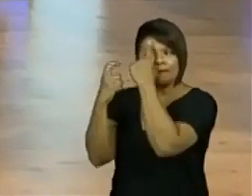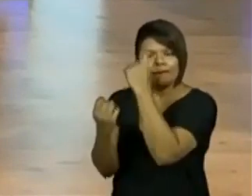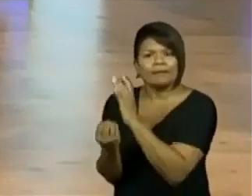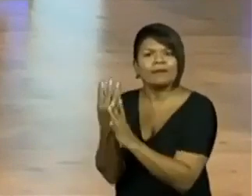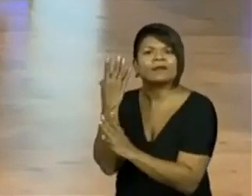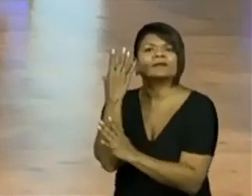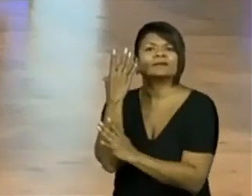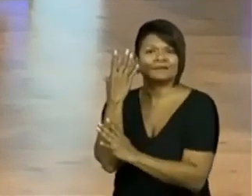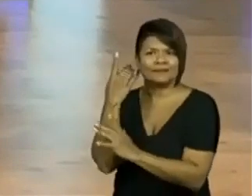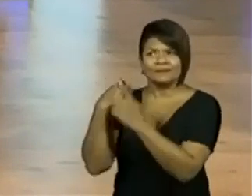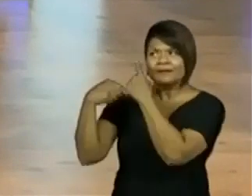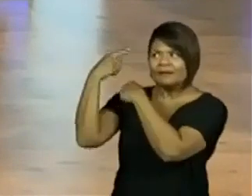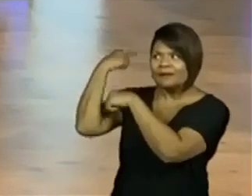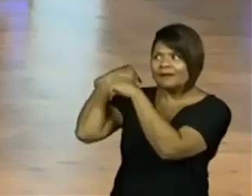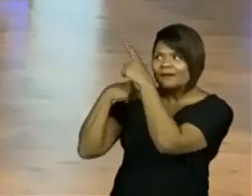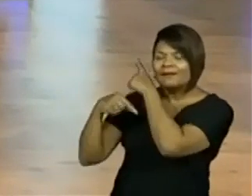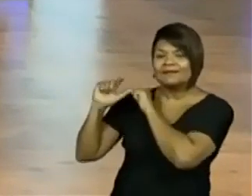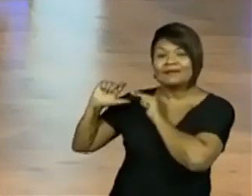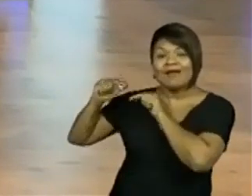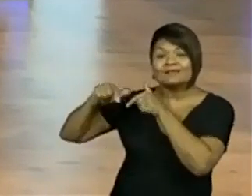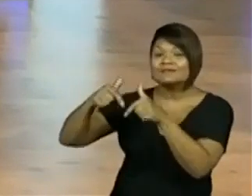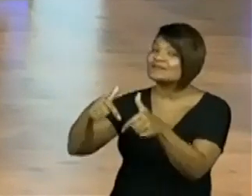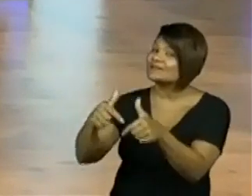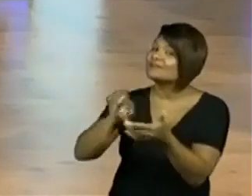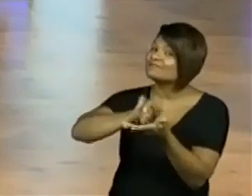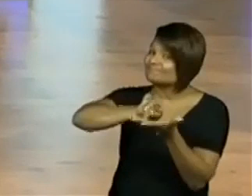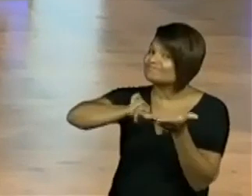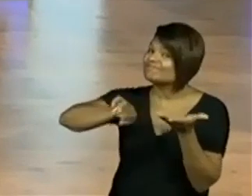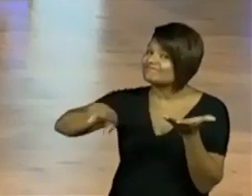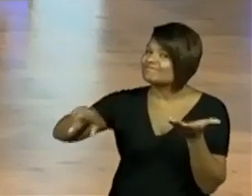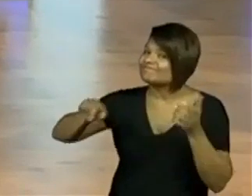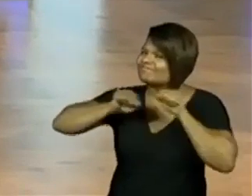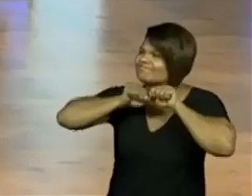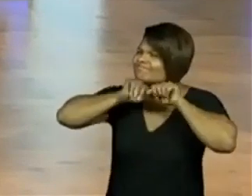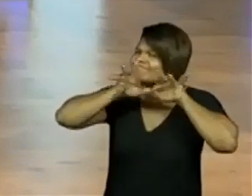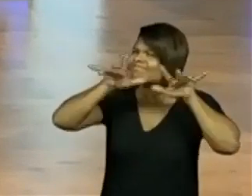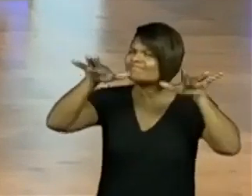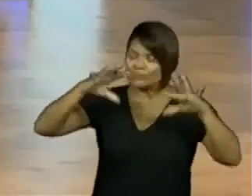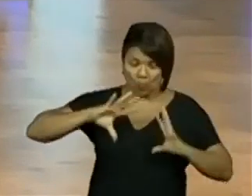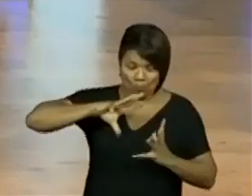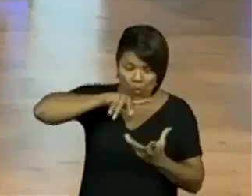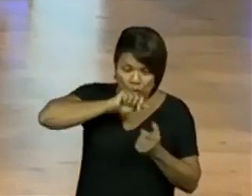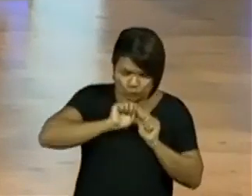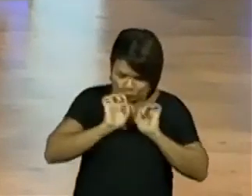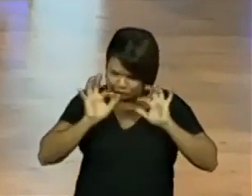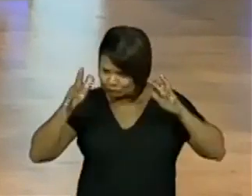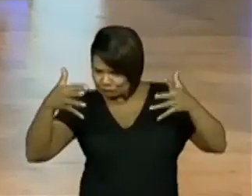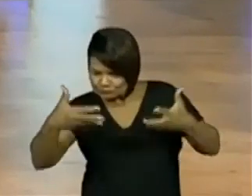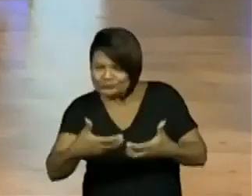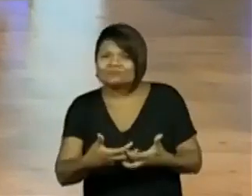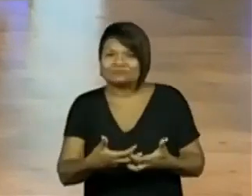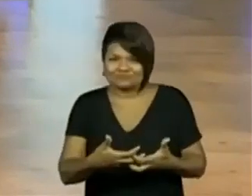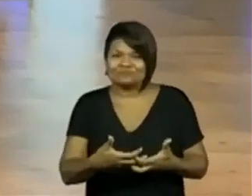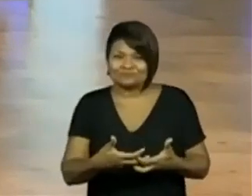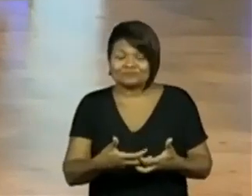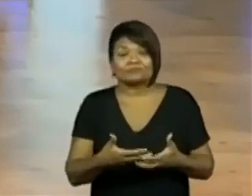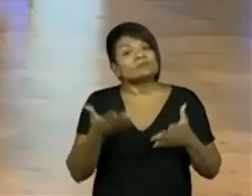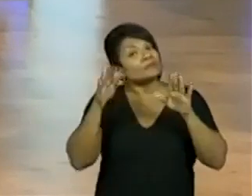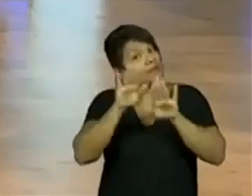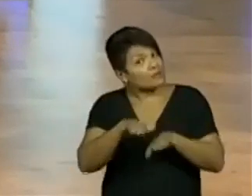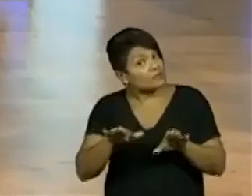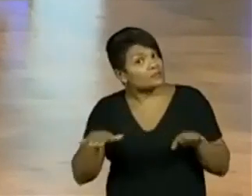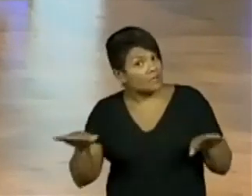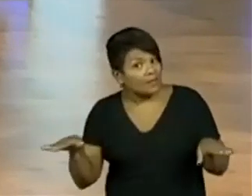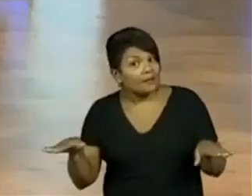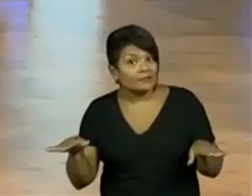né? Nas diversas tradições espalhadas pelo mundo, né? E as crianças,